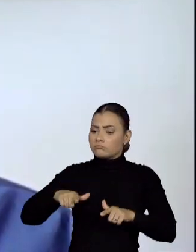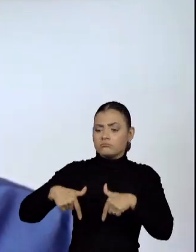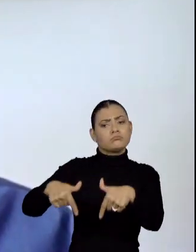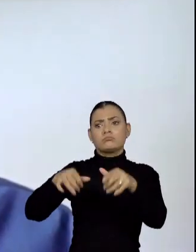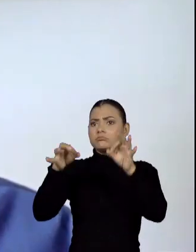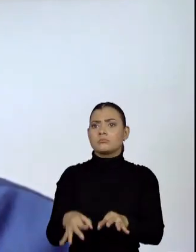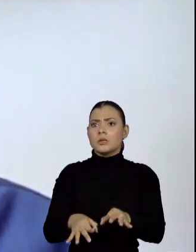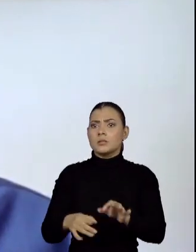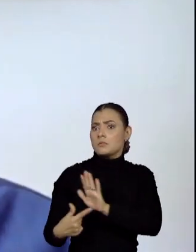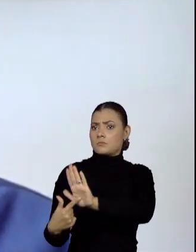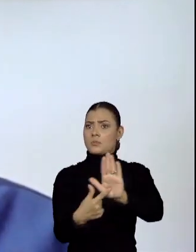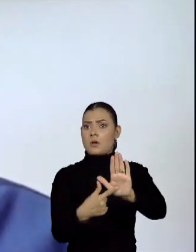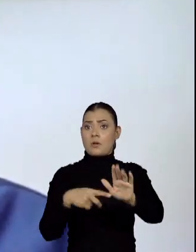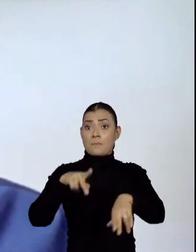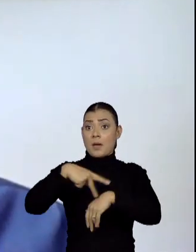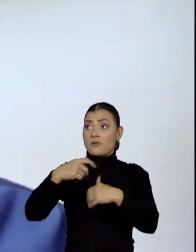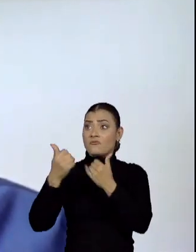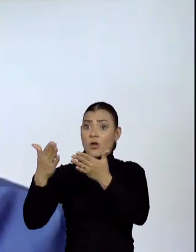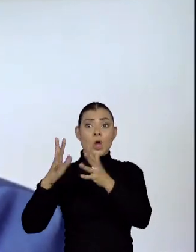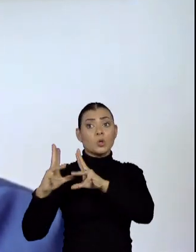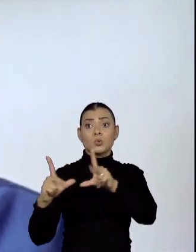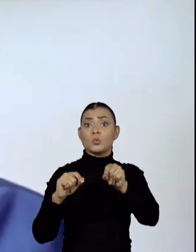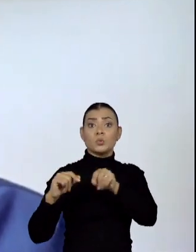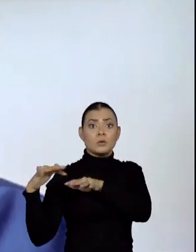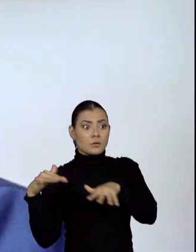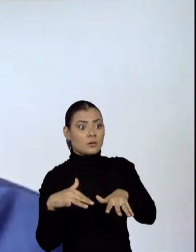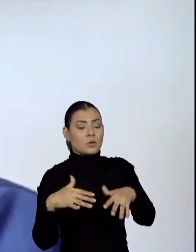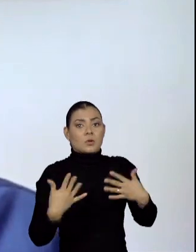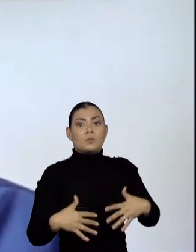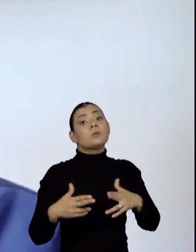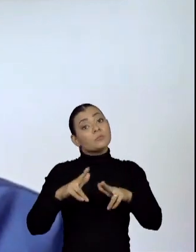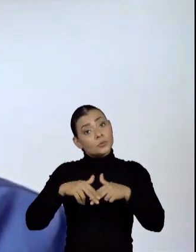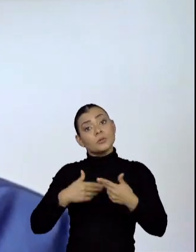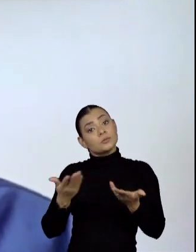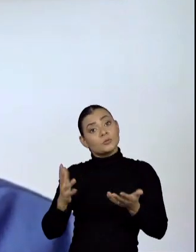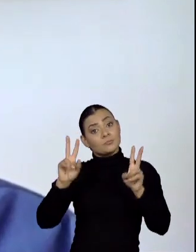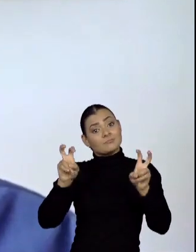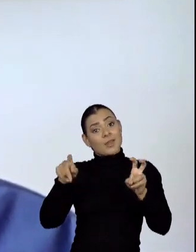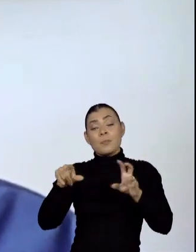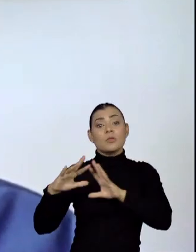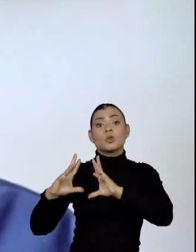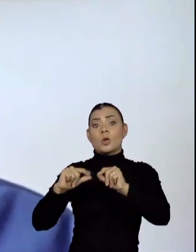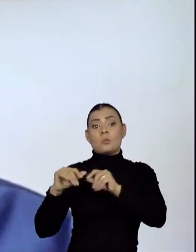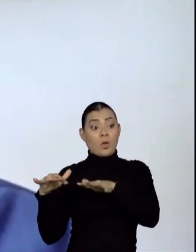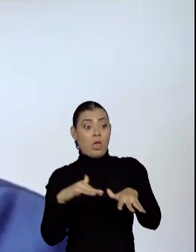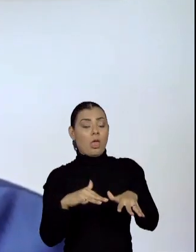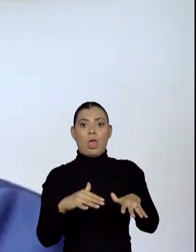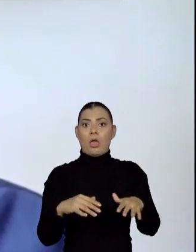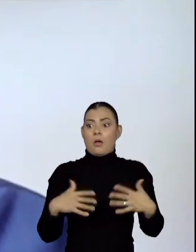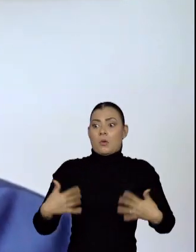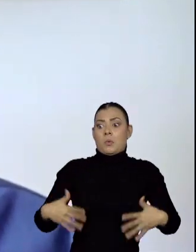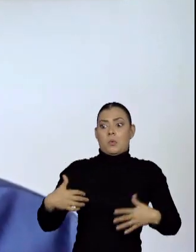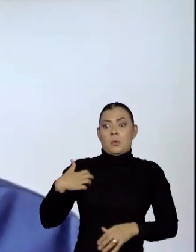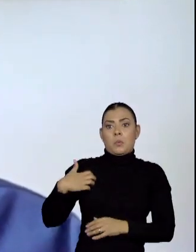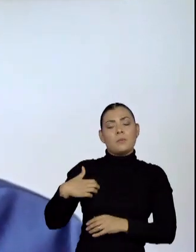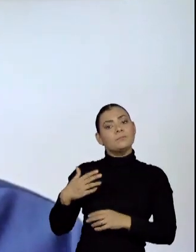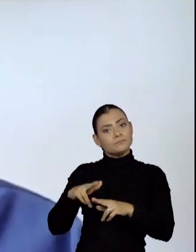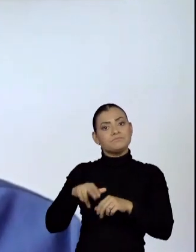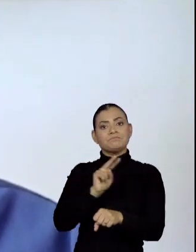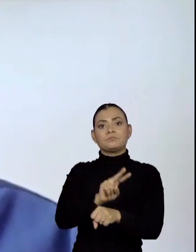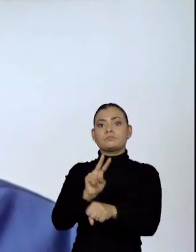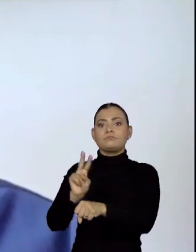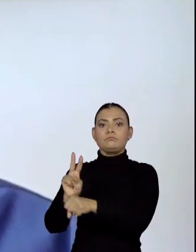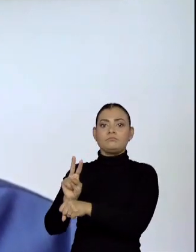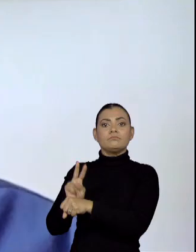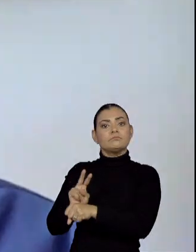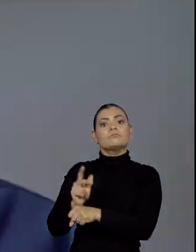ia passar, entrar no cenário internacional como realmente aconteceu, e com isso iria preservar